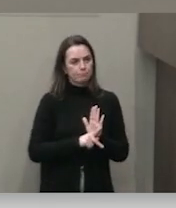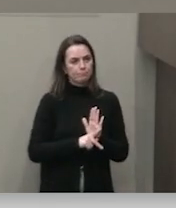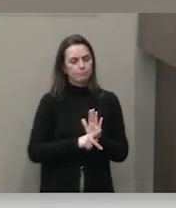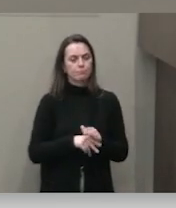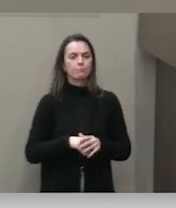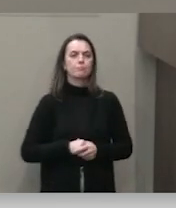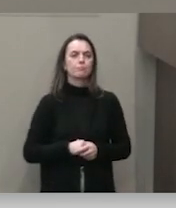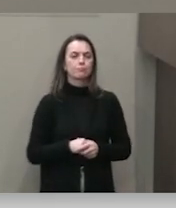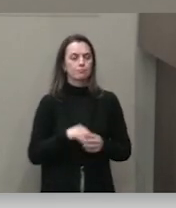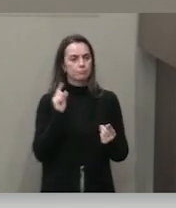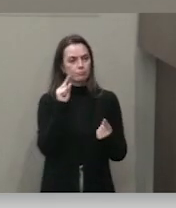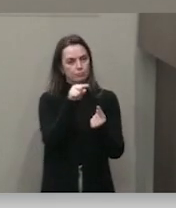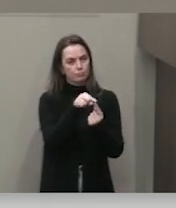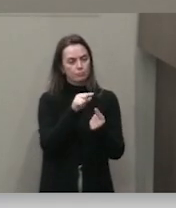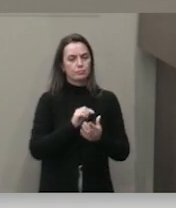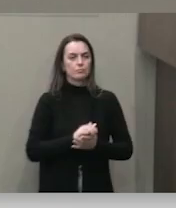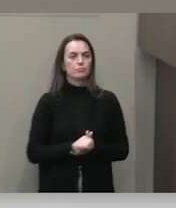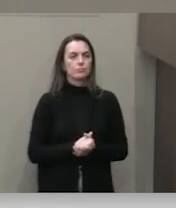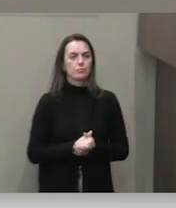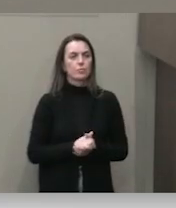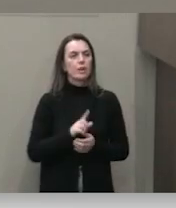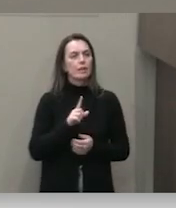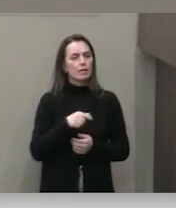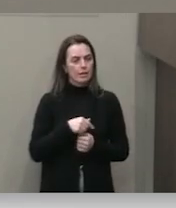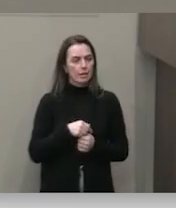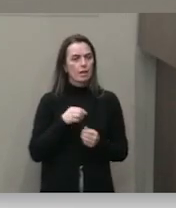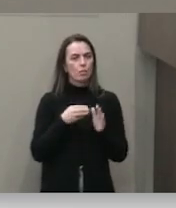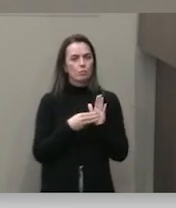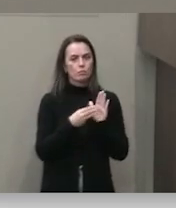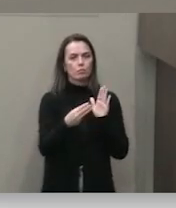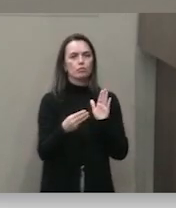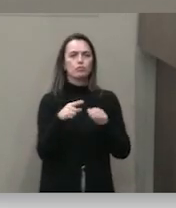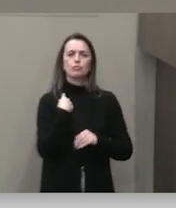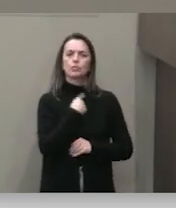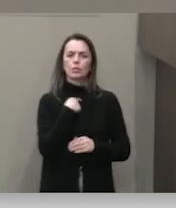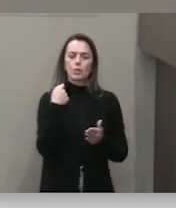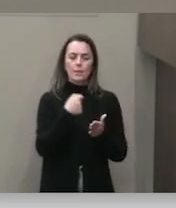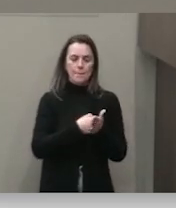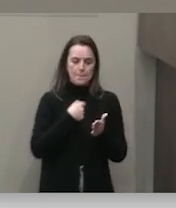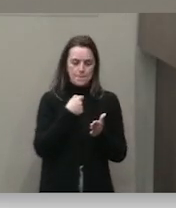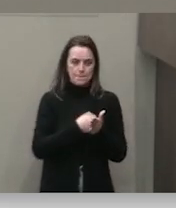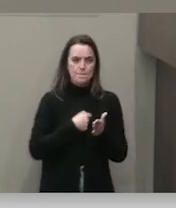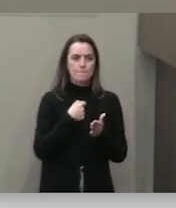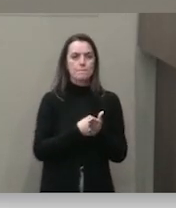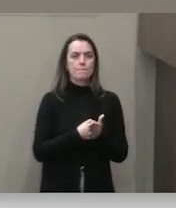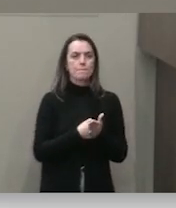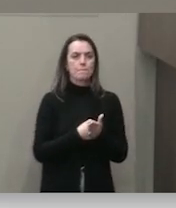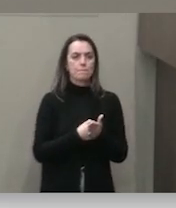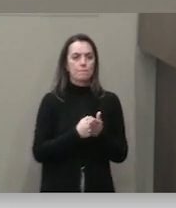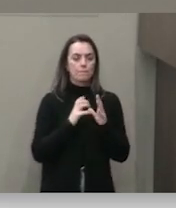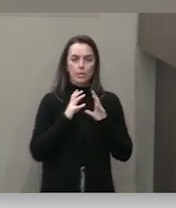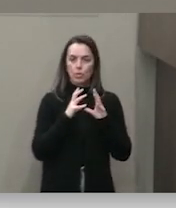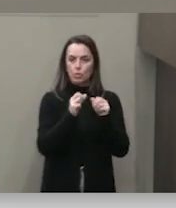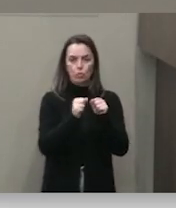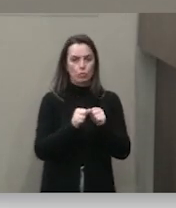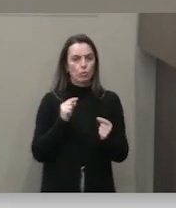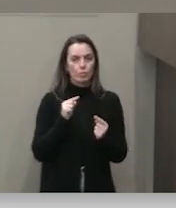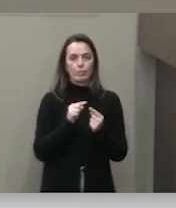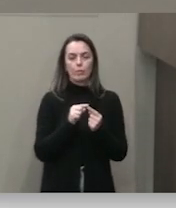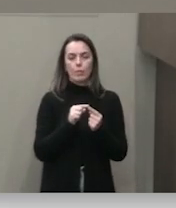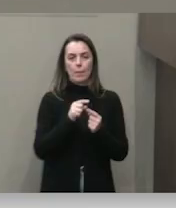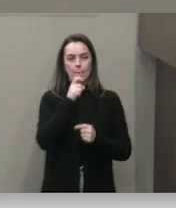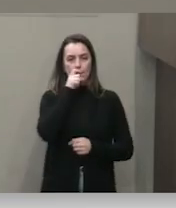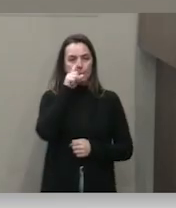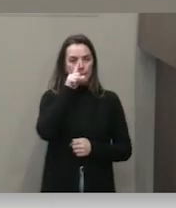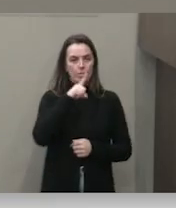do projeto, que é uma causa que todos nós lutamos, né? Para que os pais possam